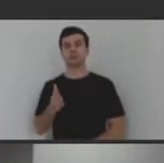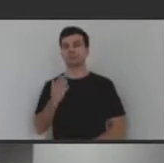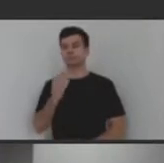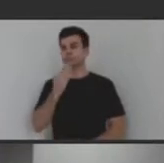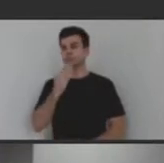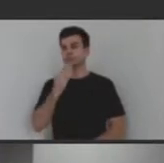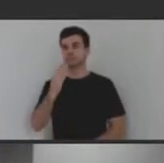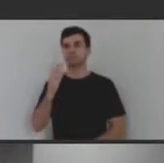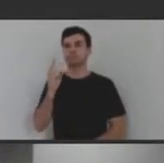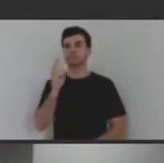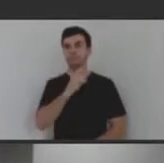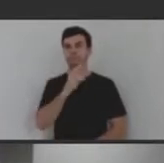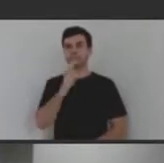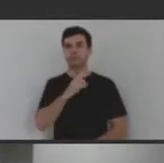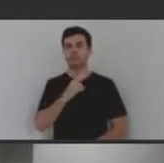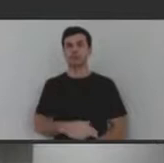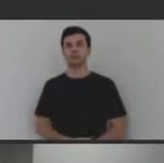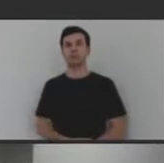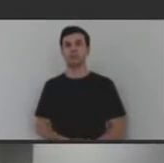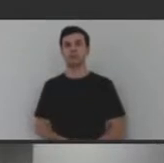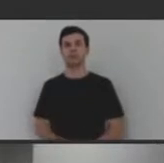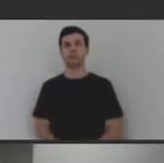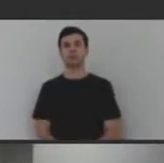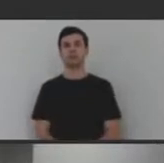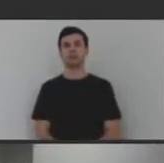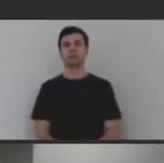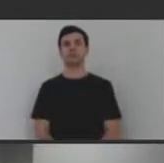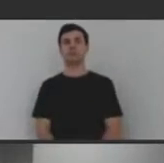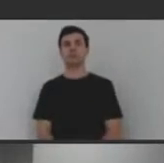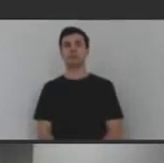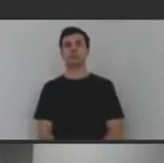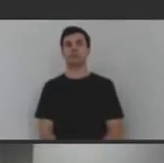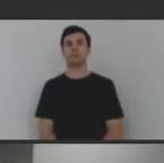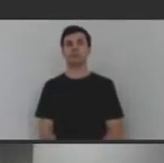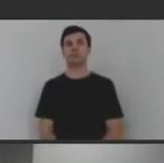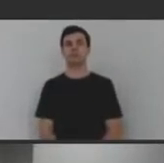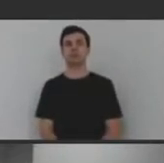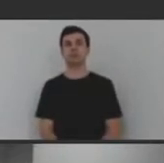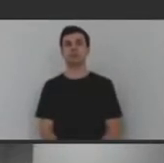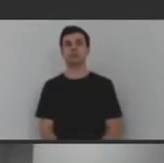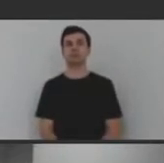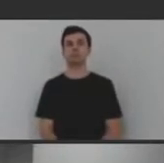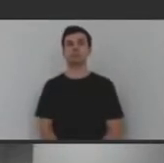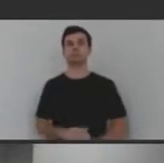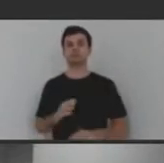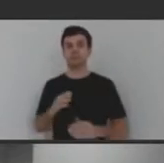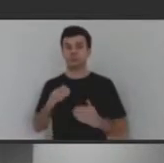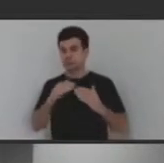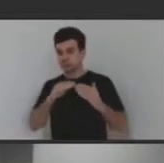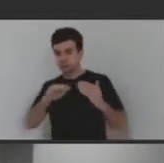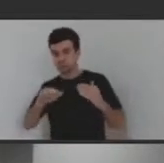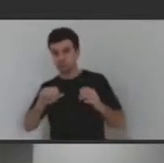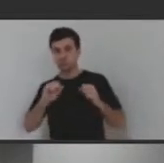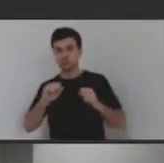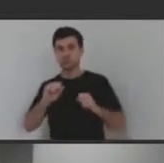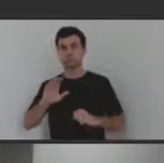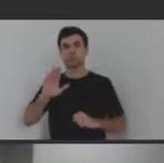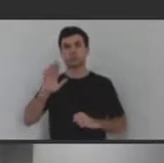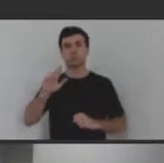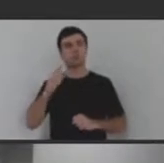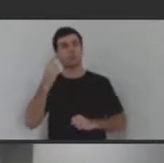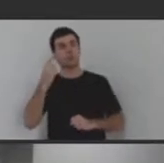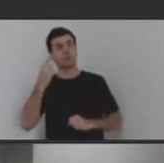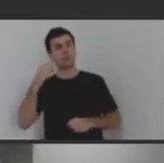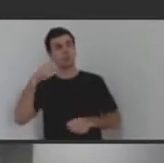em votação. Os favoráveis permaneçam como estão, os contrários ao requerimento se manifestem. Um voto contrário do